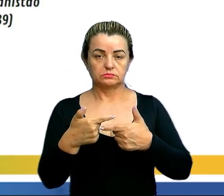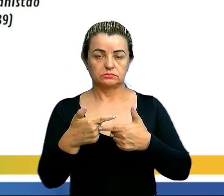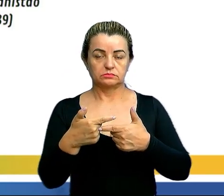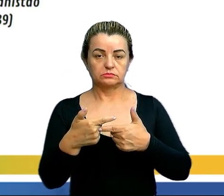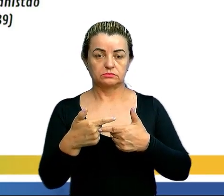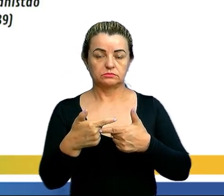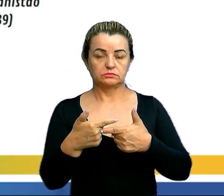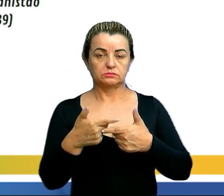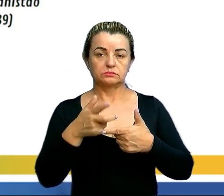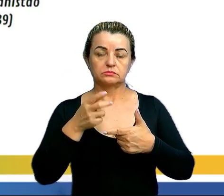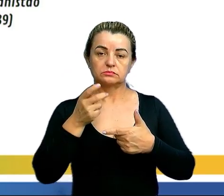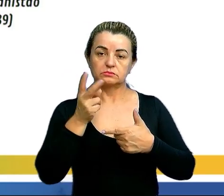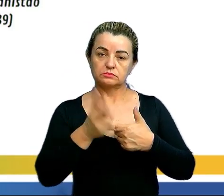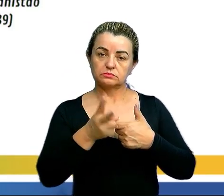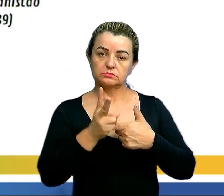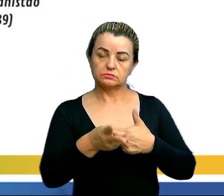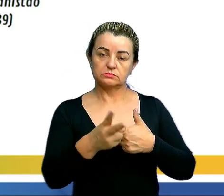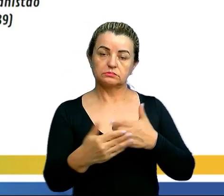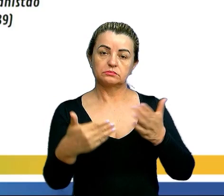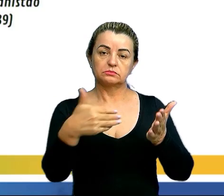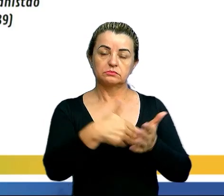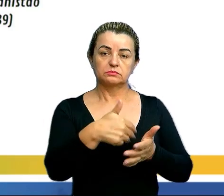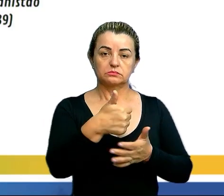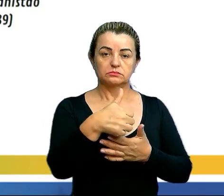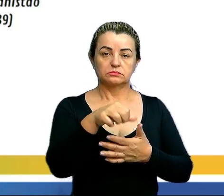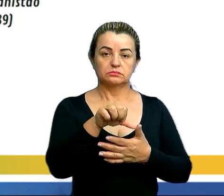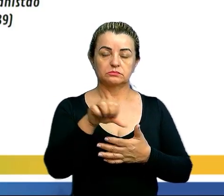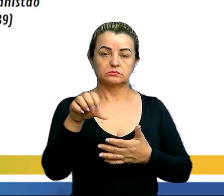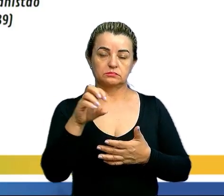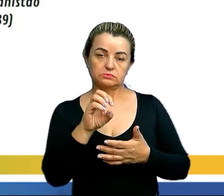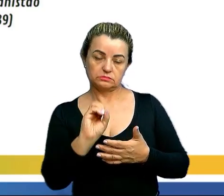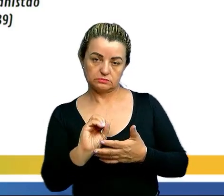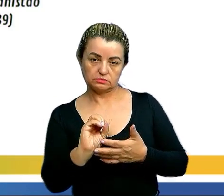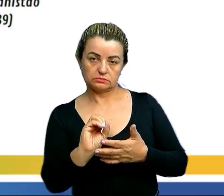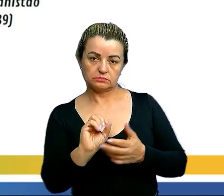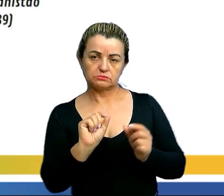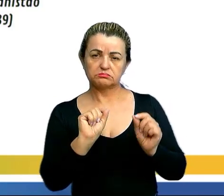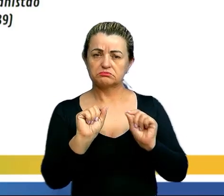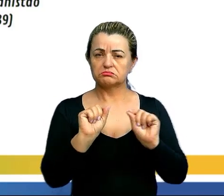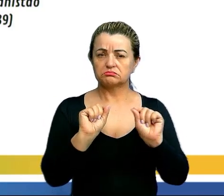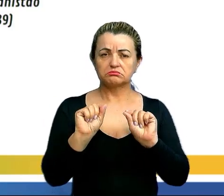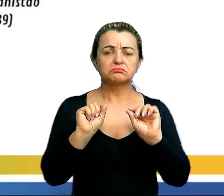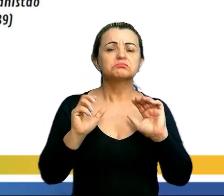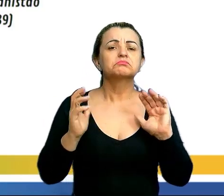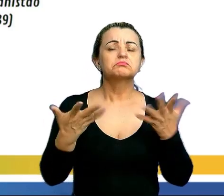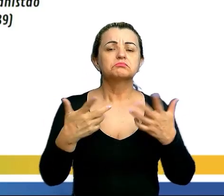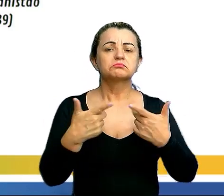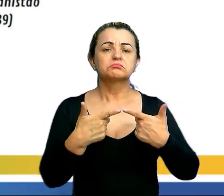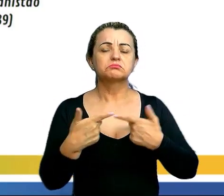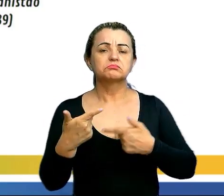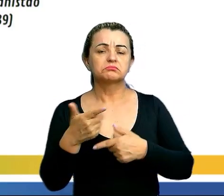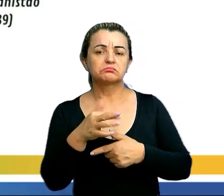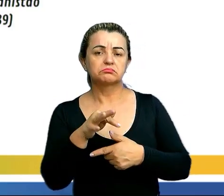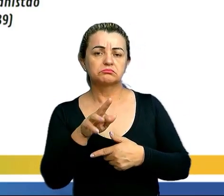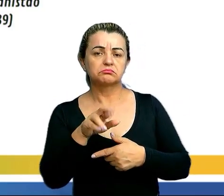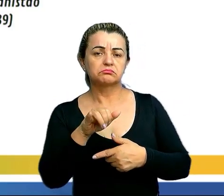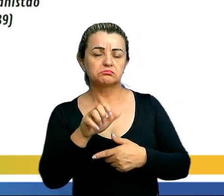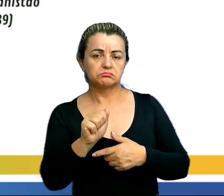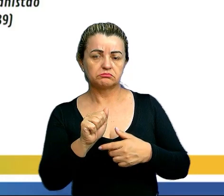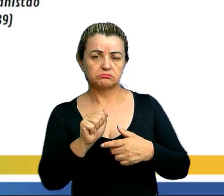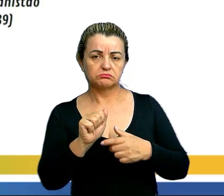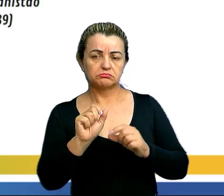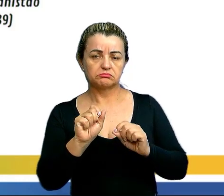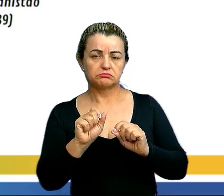se manter até a década de 90. Então, basicamente, o que foi a Guerra Fria? Foi um